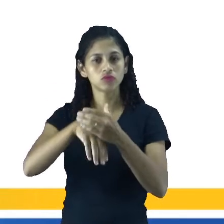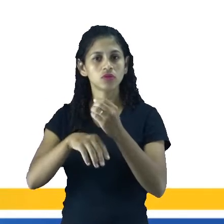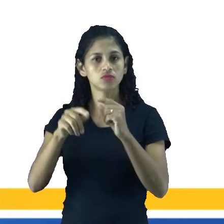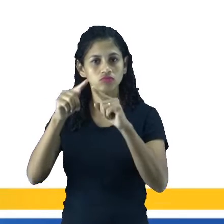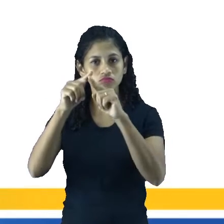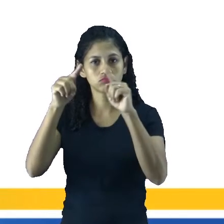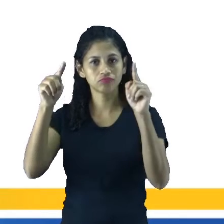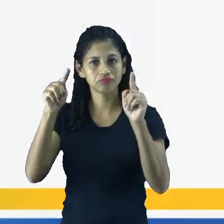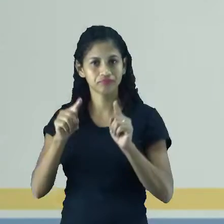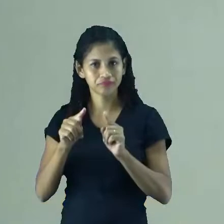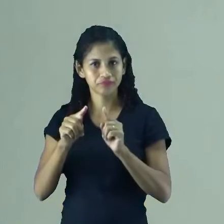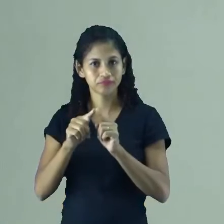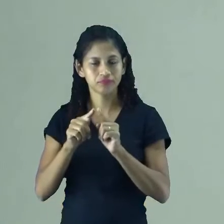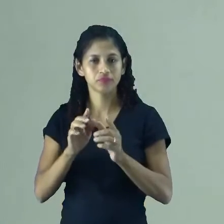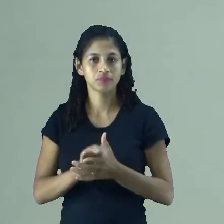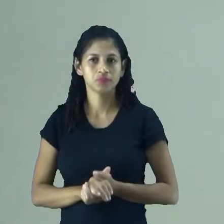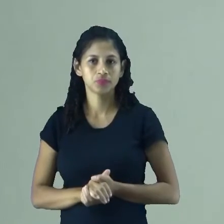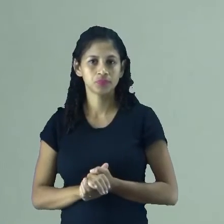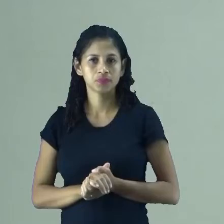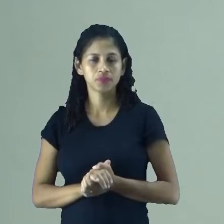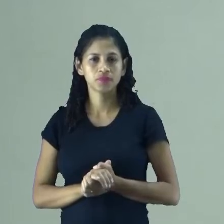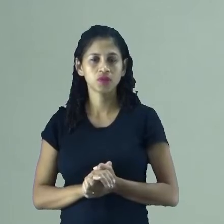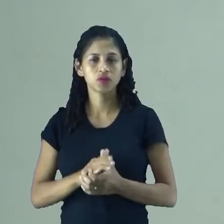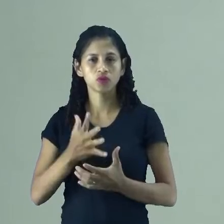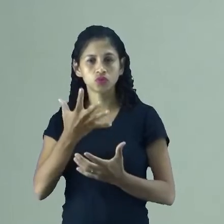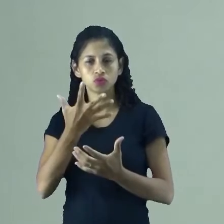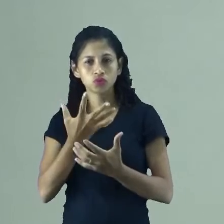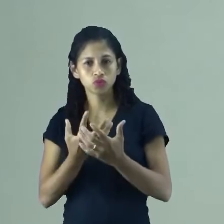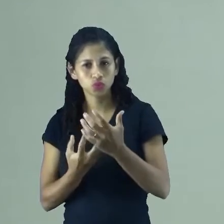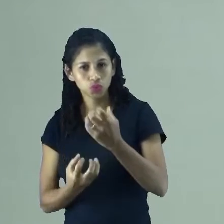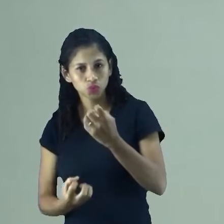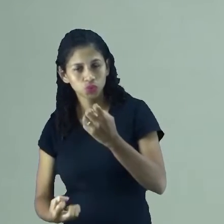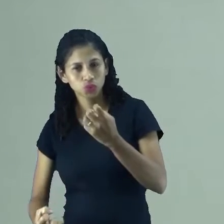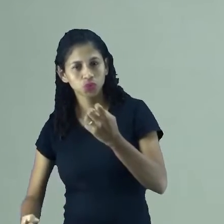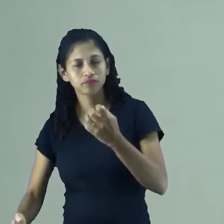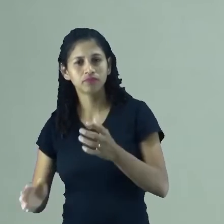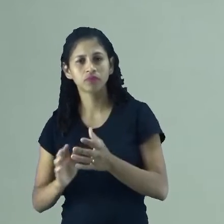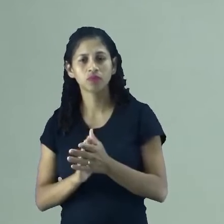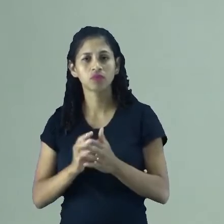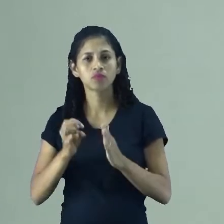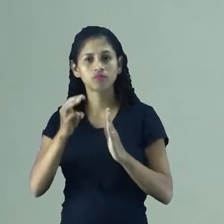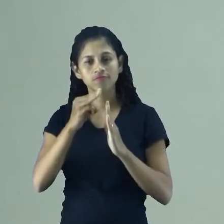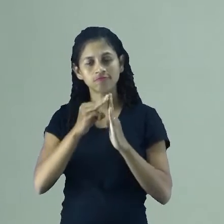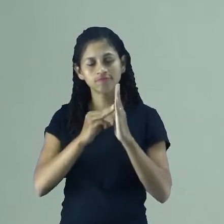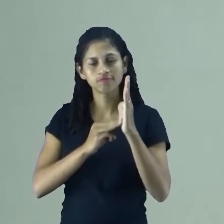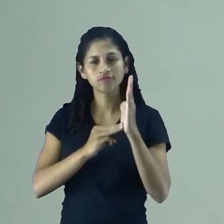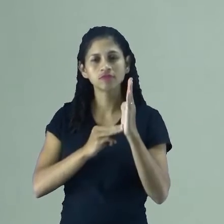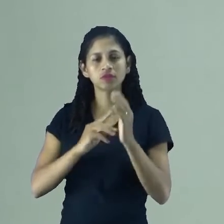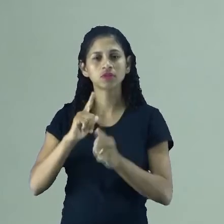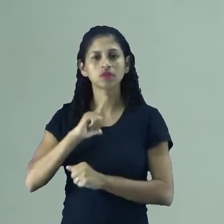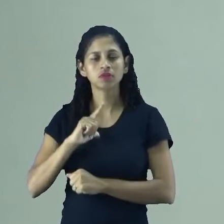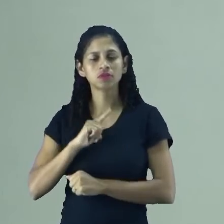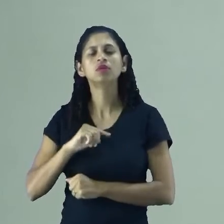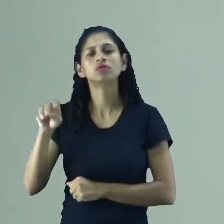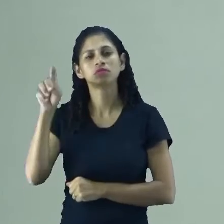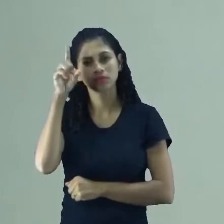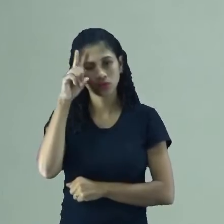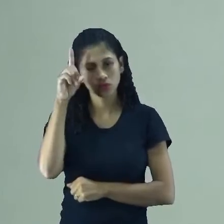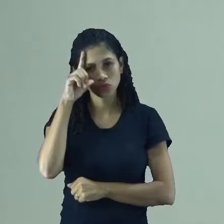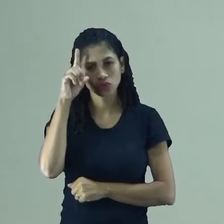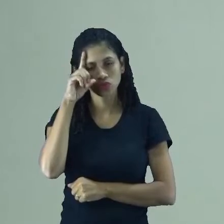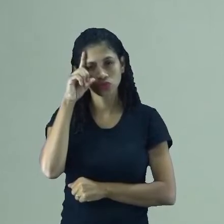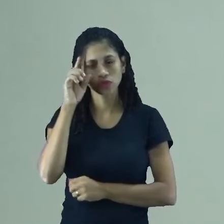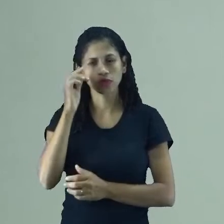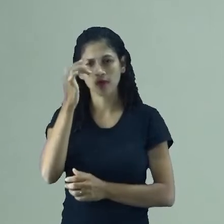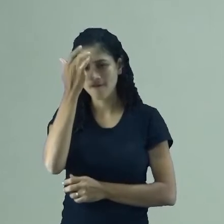de filtro. E aí essa filtração é um método de separação que a gente pode observar no nosso dia a dia com muita facilidade. Porque,